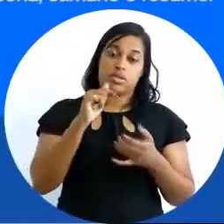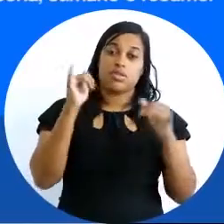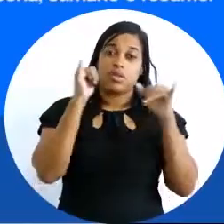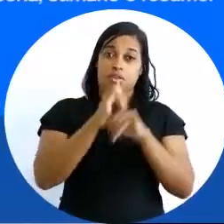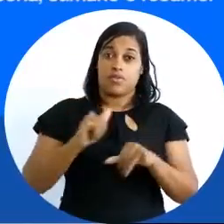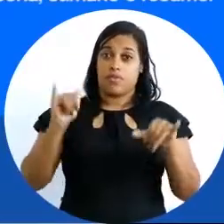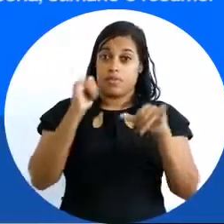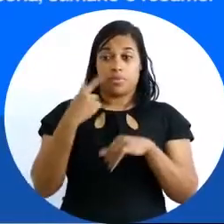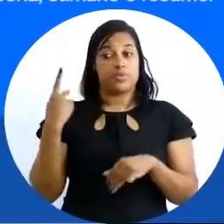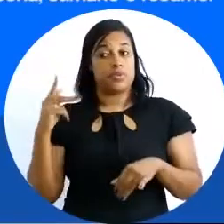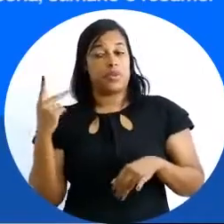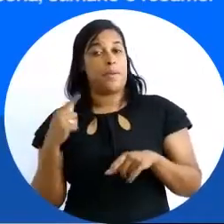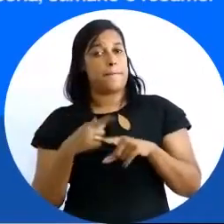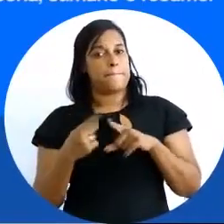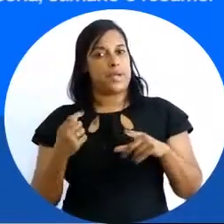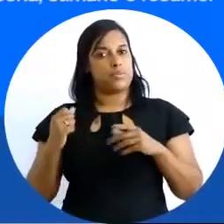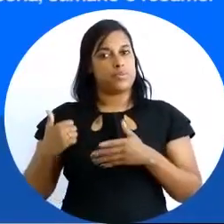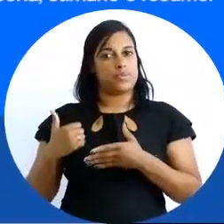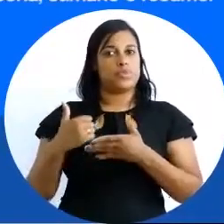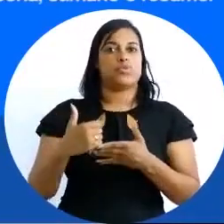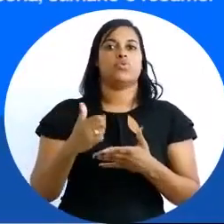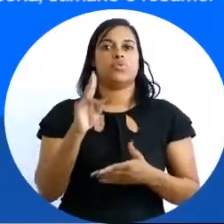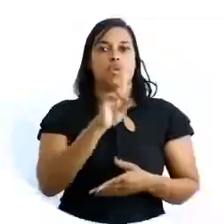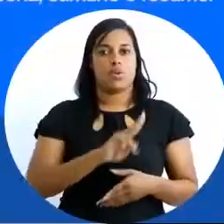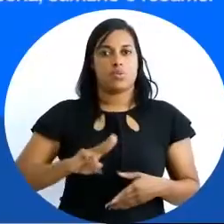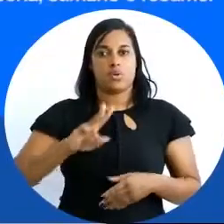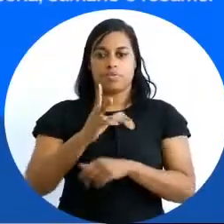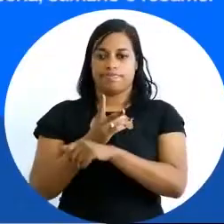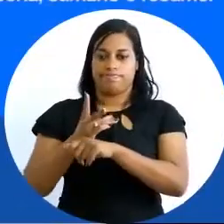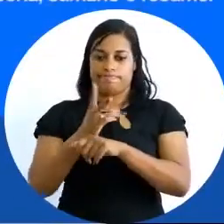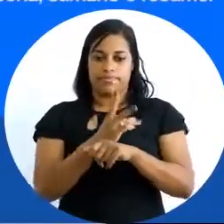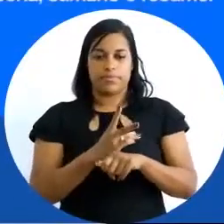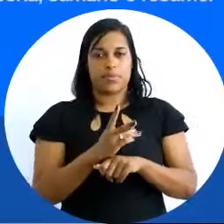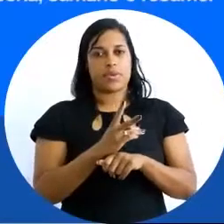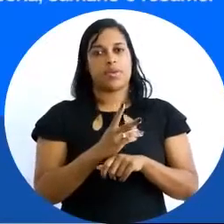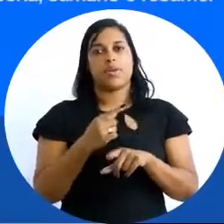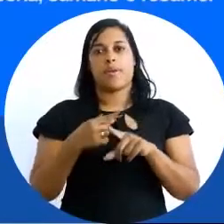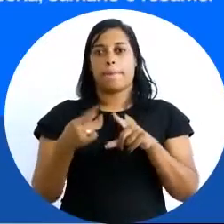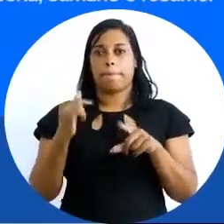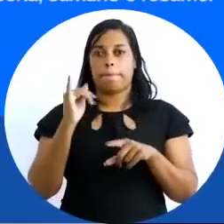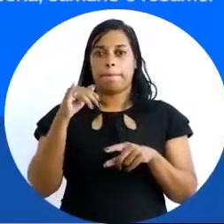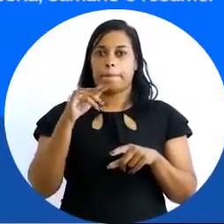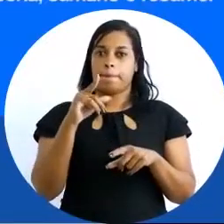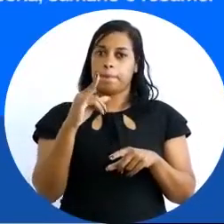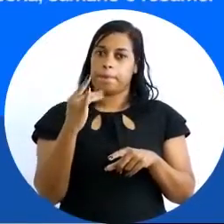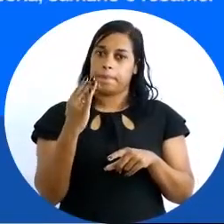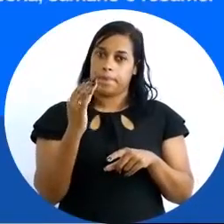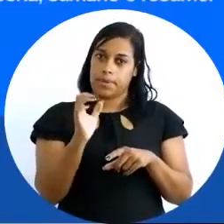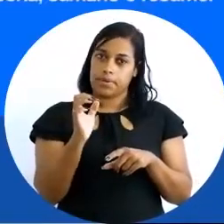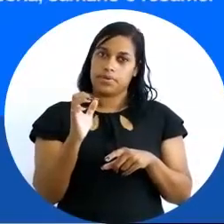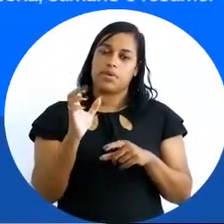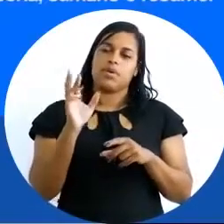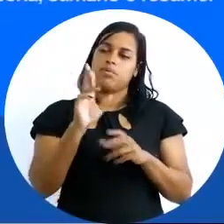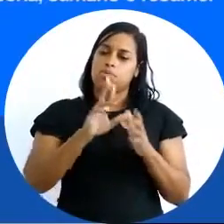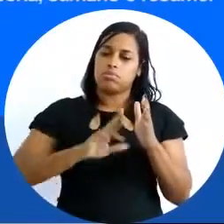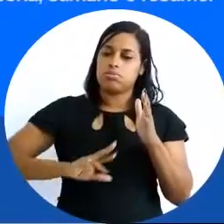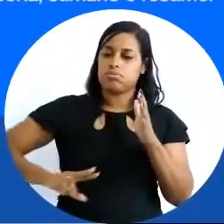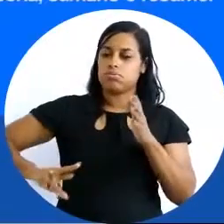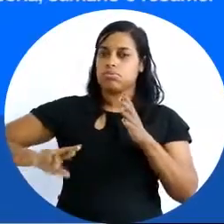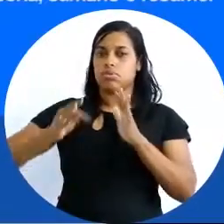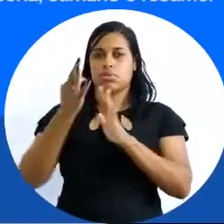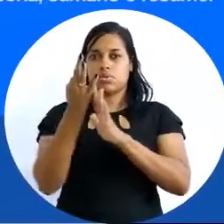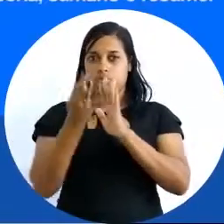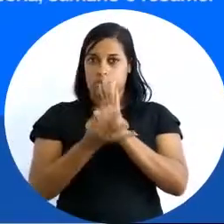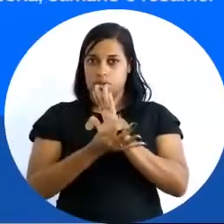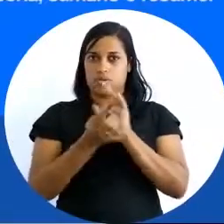estaria lá, mas pode ajudar o usuário na hora da busca. Então, o índice ele vai cobrir várias partes do